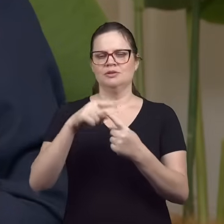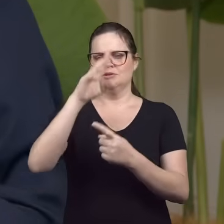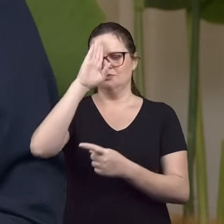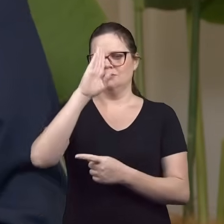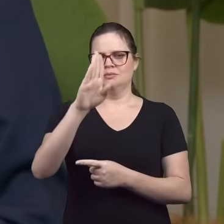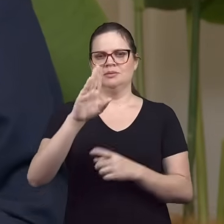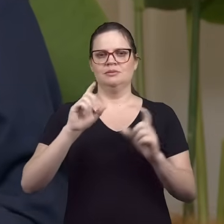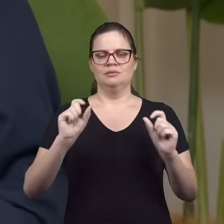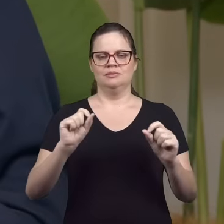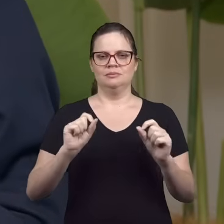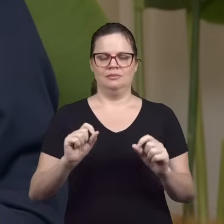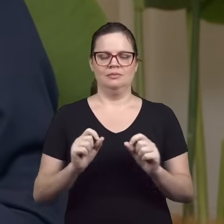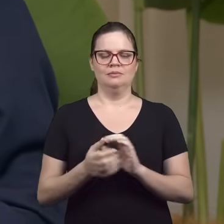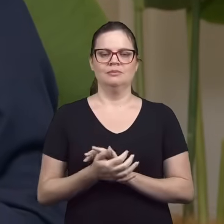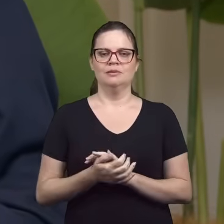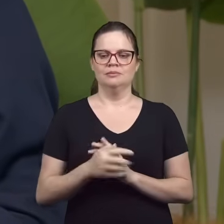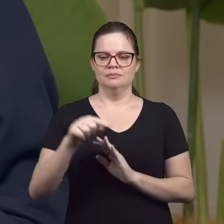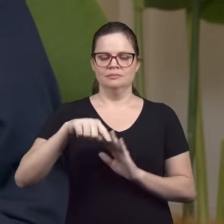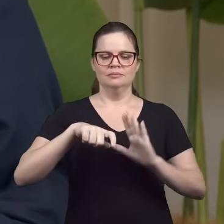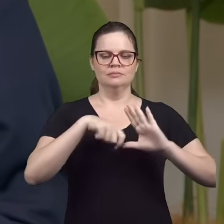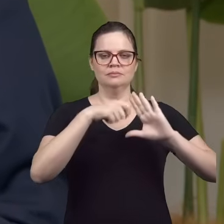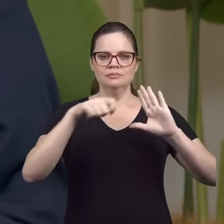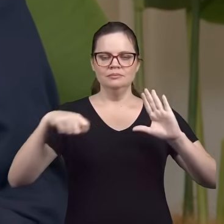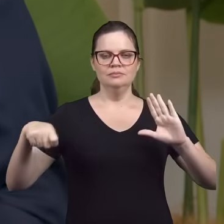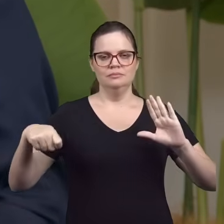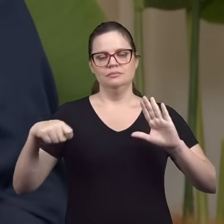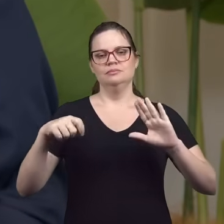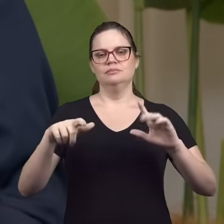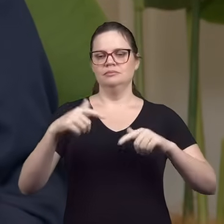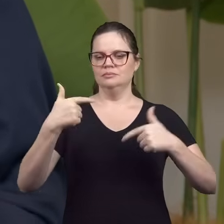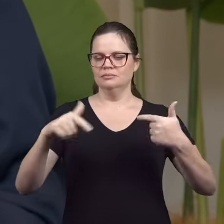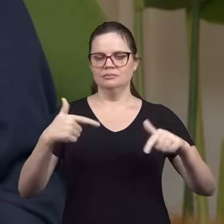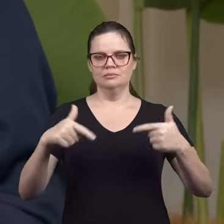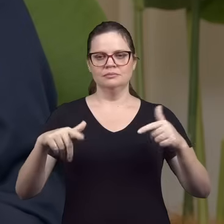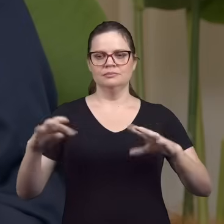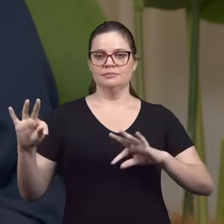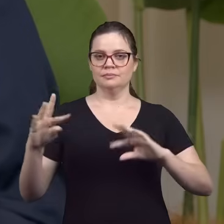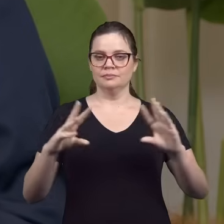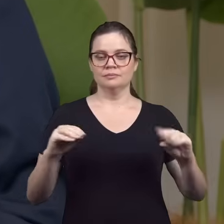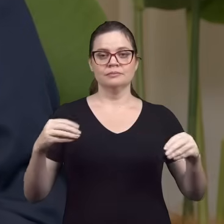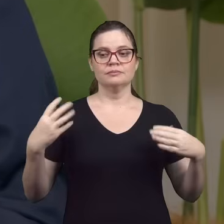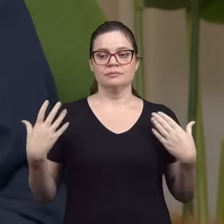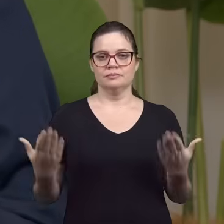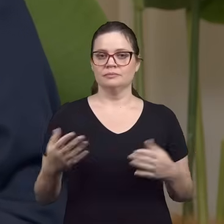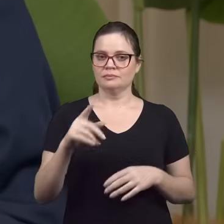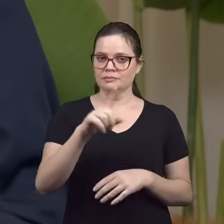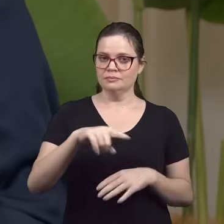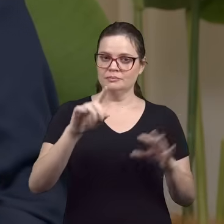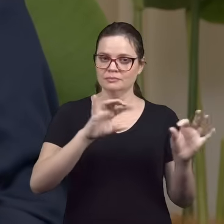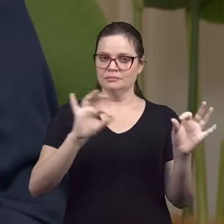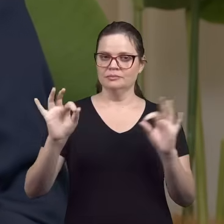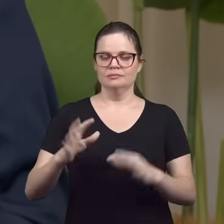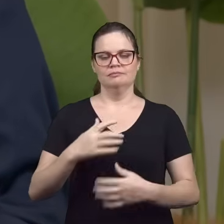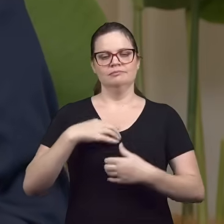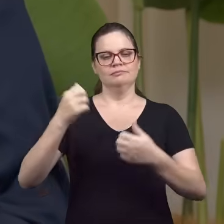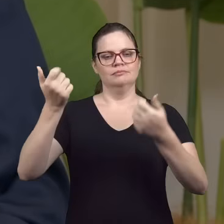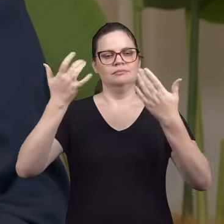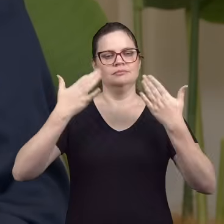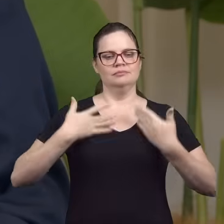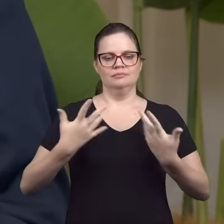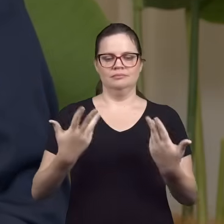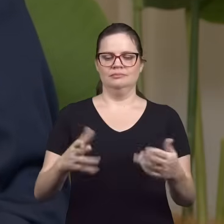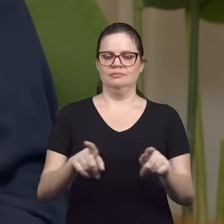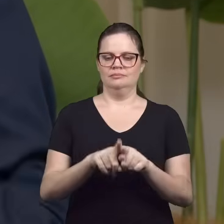principal da nossa gravação, do nosso trabalho, é que você receba uma bênção como nós aqui